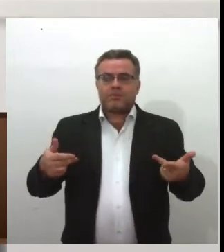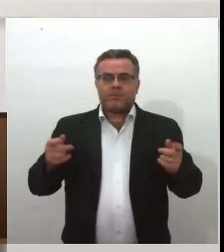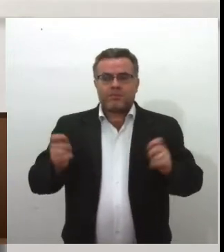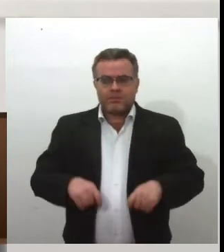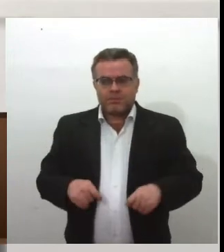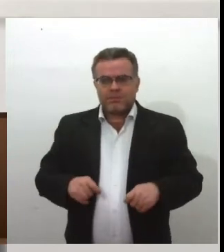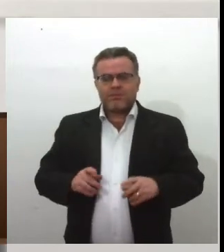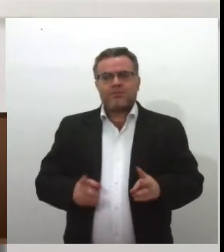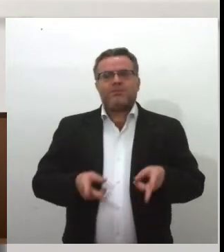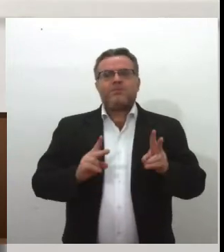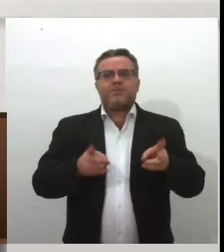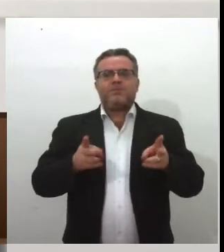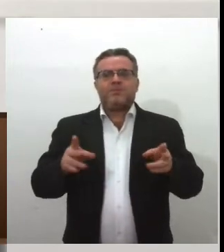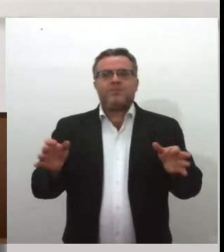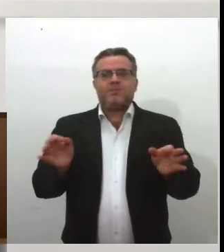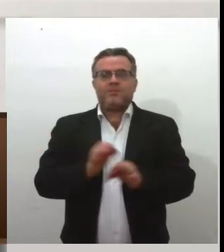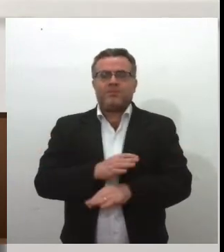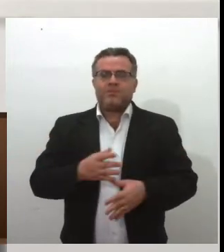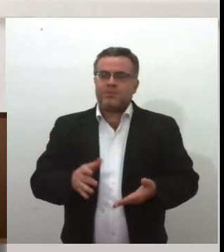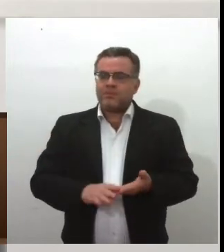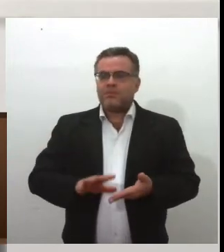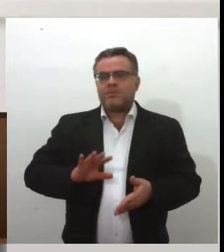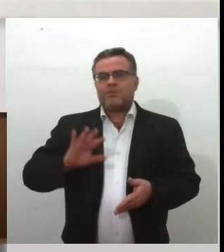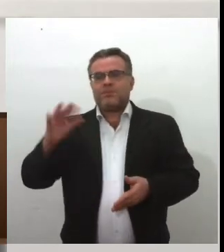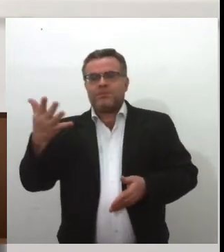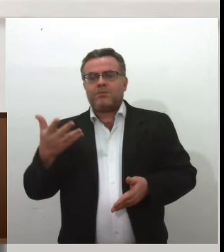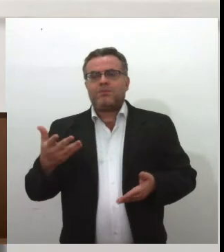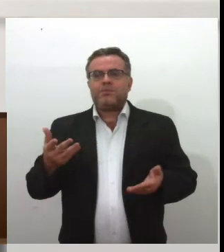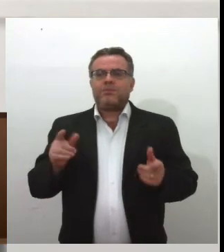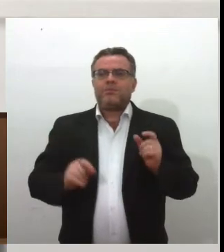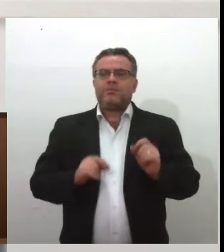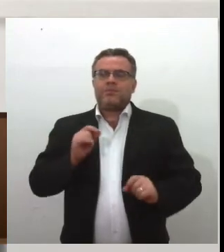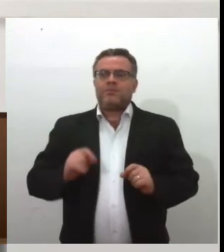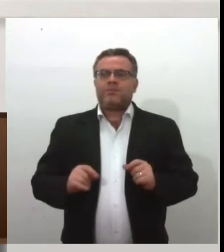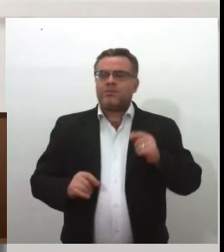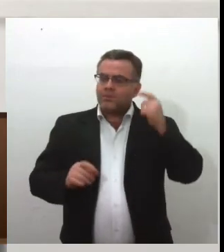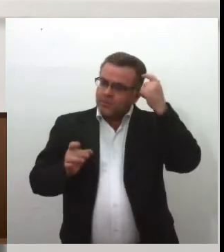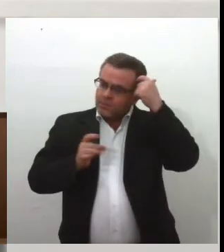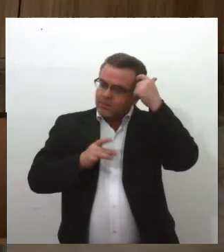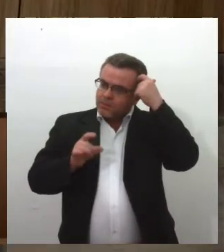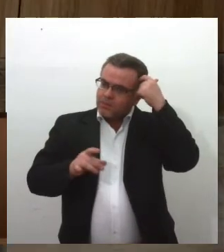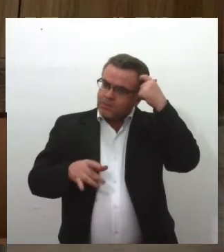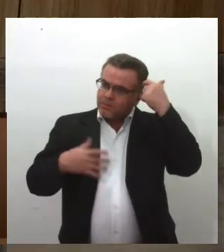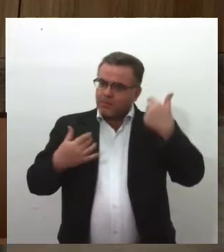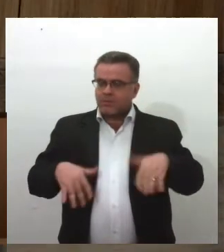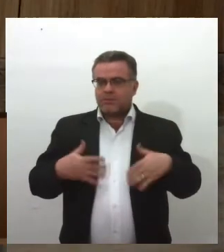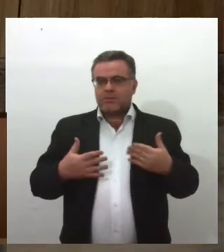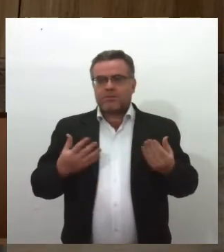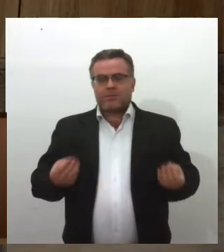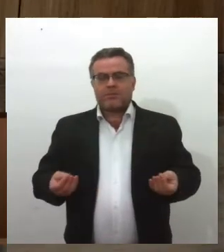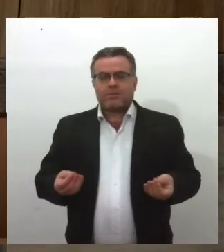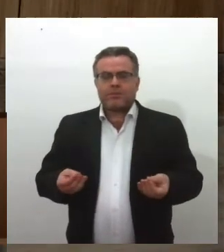aspecto da higiene. Pode ser algo que ele tenha dificuldade mesmo, enfim. Precisamos...